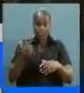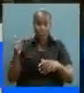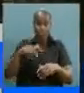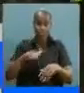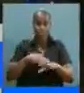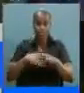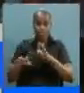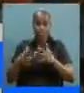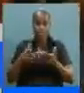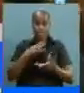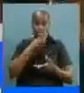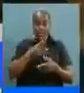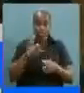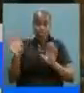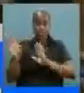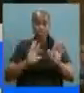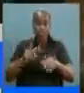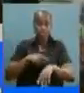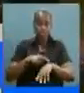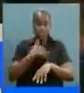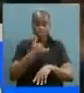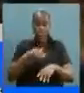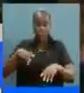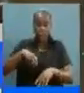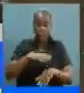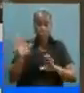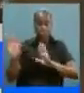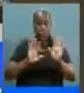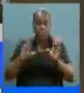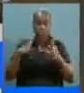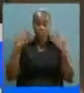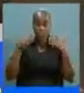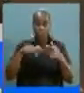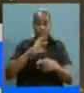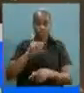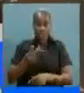Foram exatamente 2 horas de desfile do Carnaval de Verão de São Vicente, que este ano teve